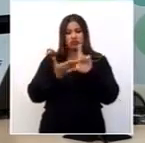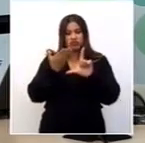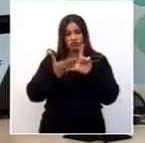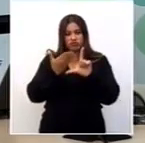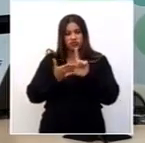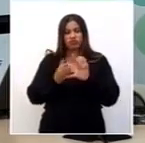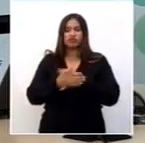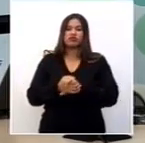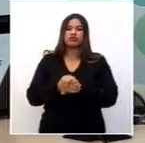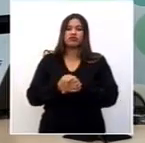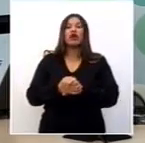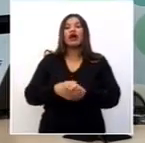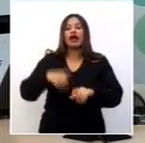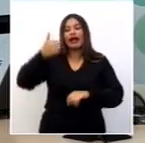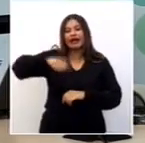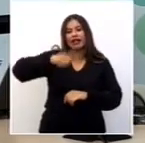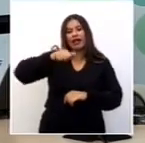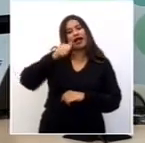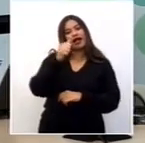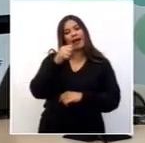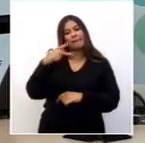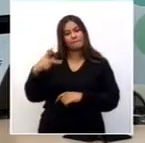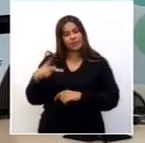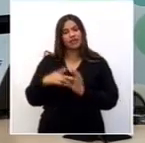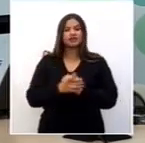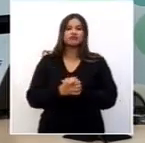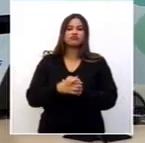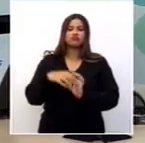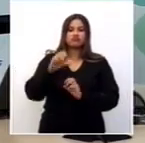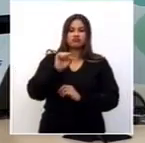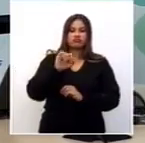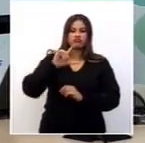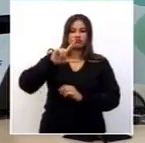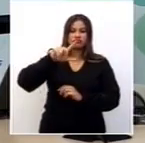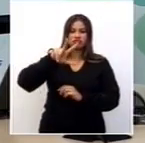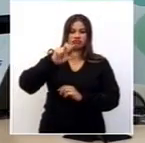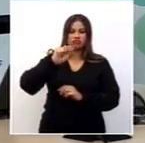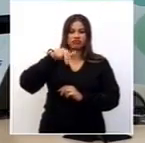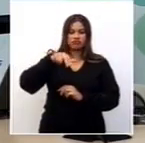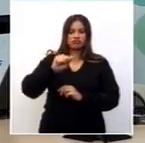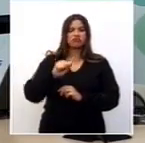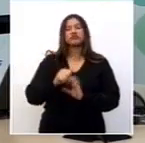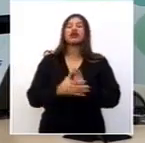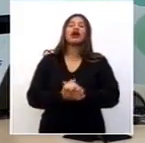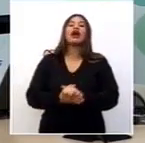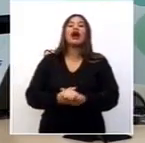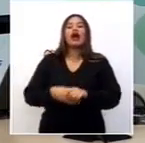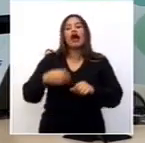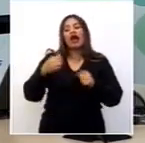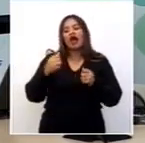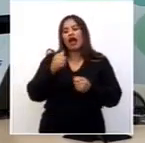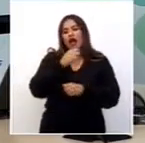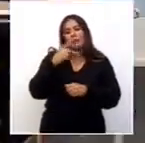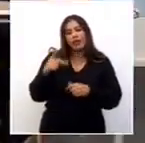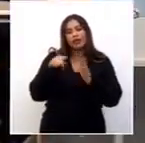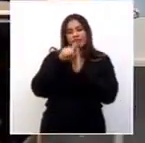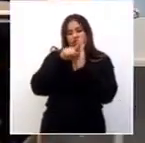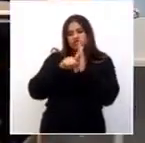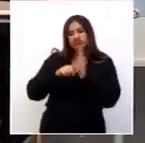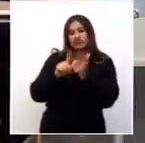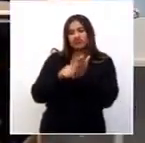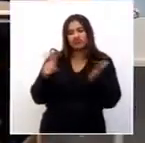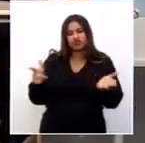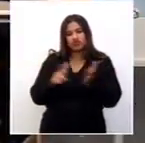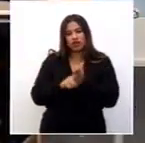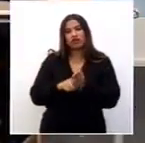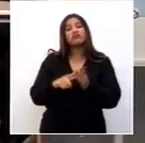A professora Silvana pede pesquisas, notícias de jornais, também pelo Google Classroom. São muitas as possibilidades,